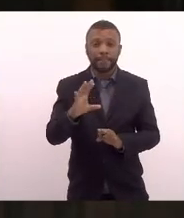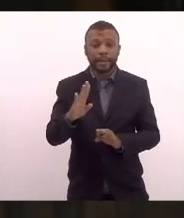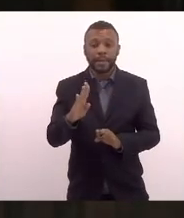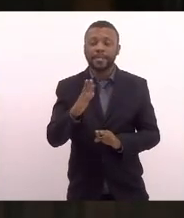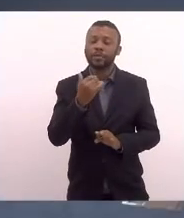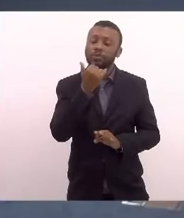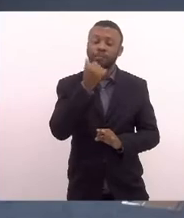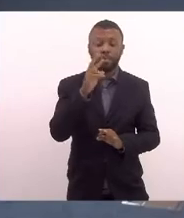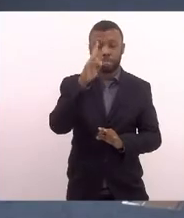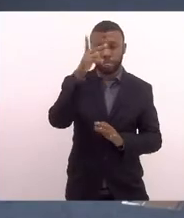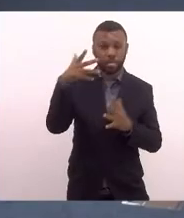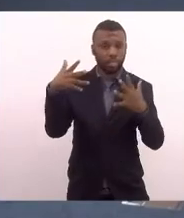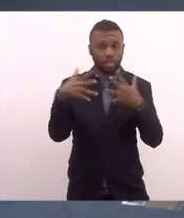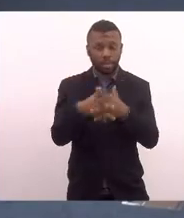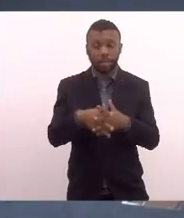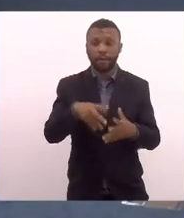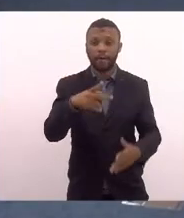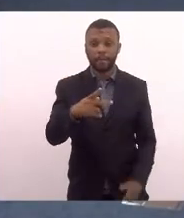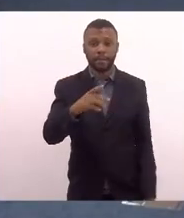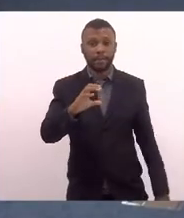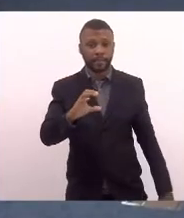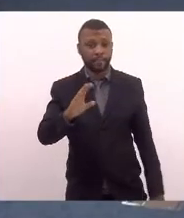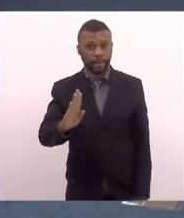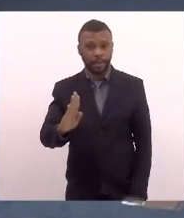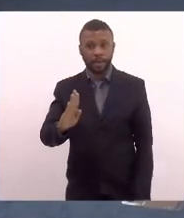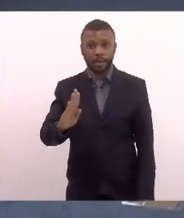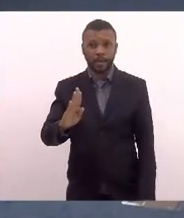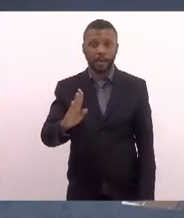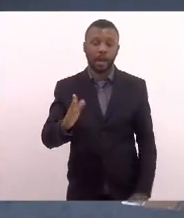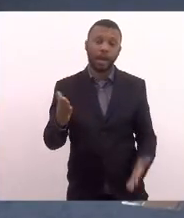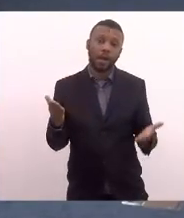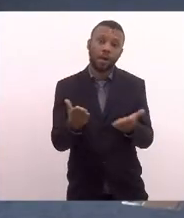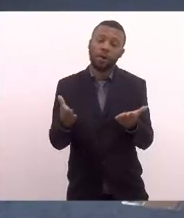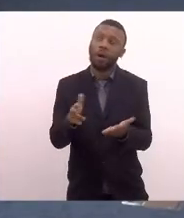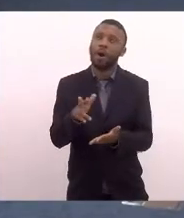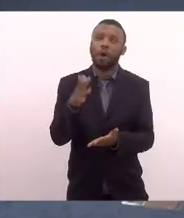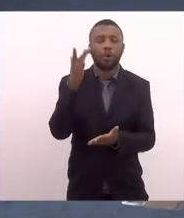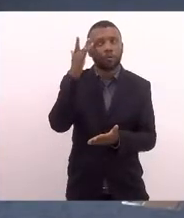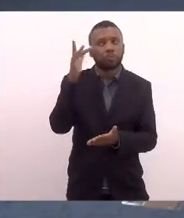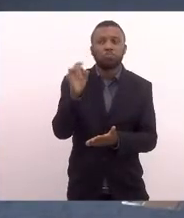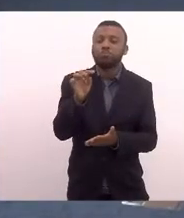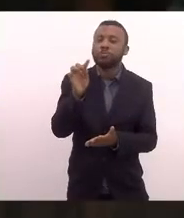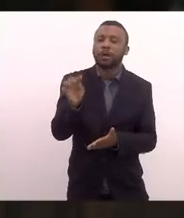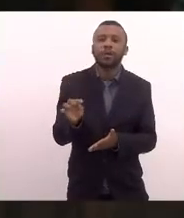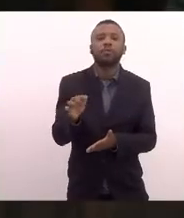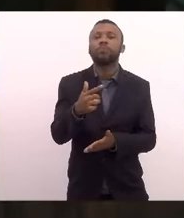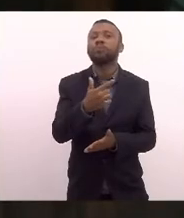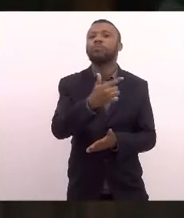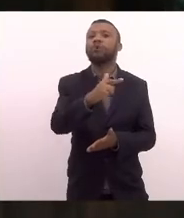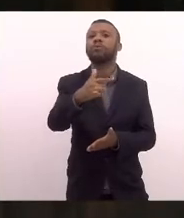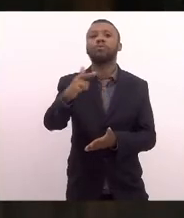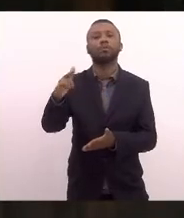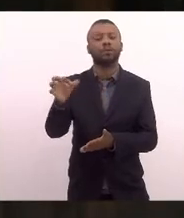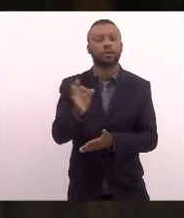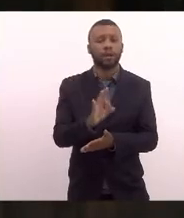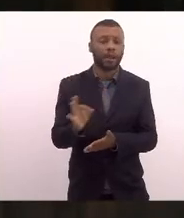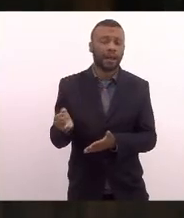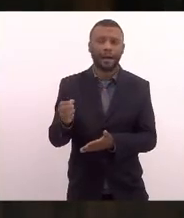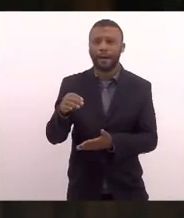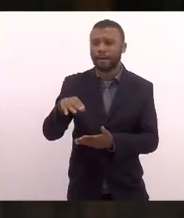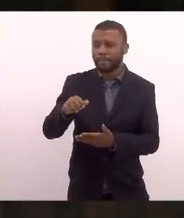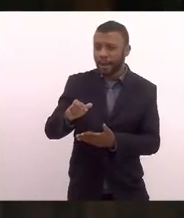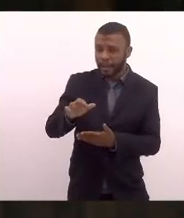desculpe. Então, pelo PCB, agora não sei mais os outros. Eu acho que... Ah, Marileia